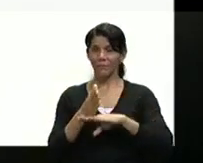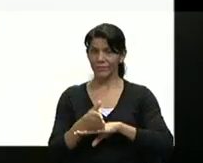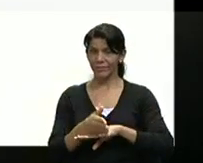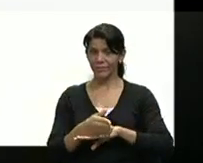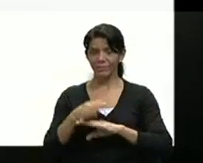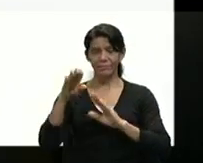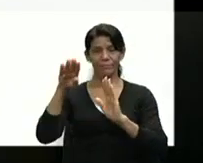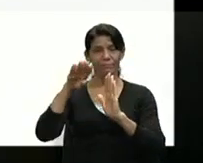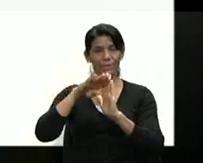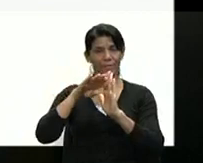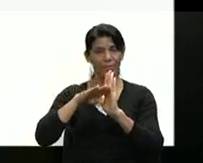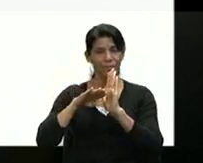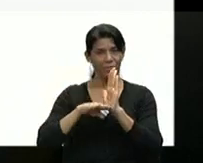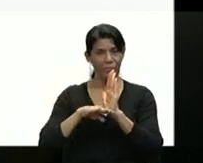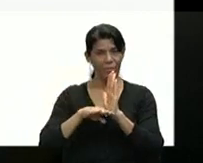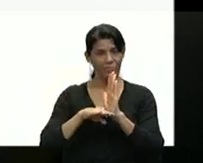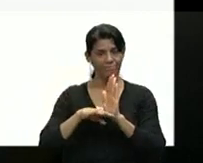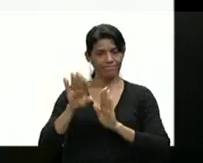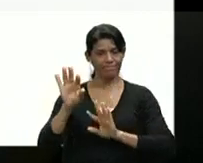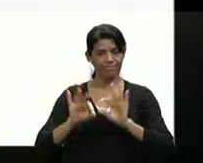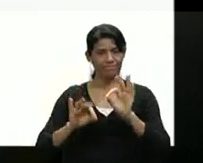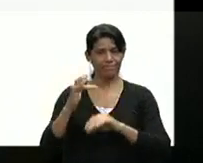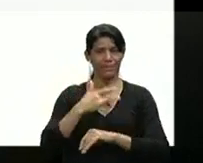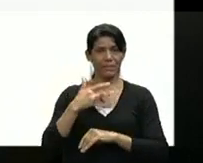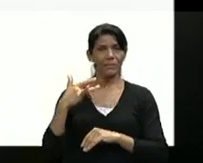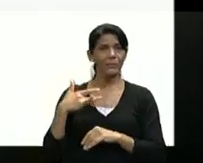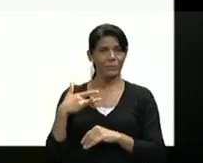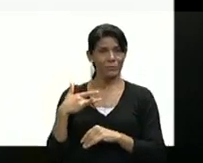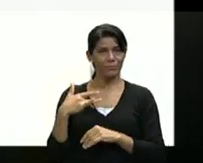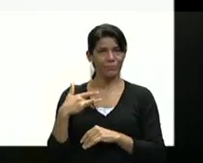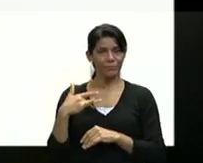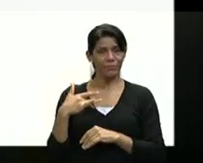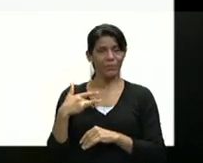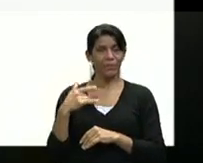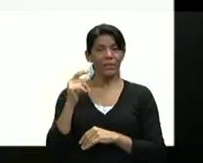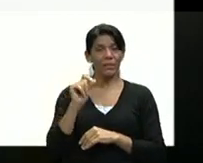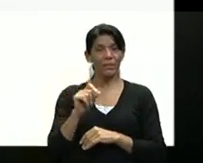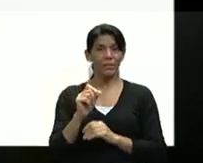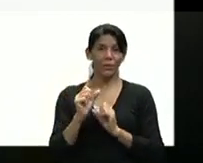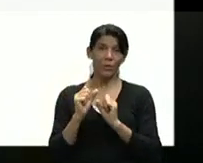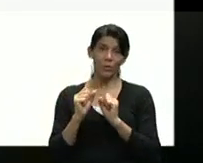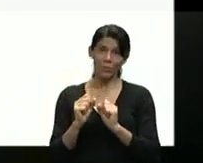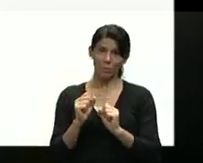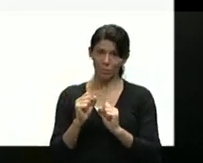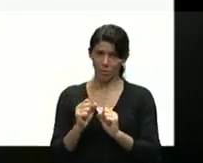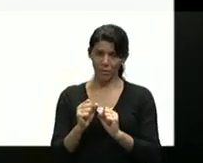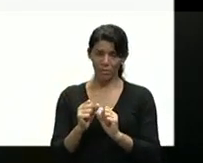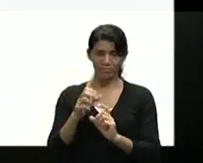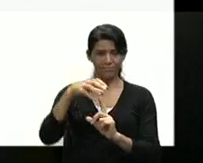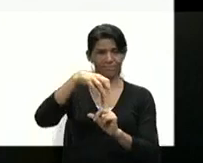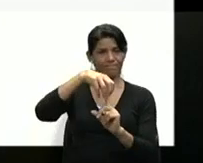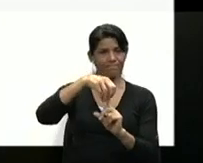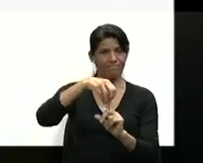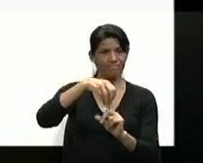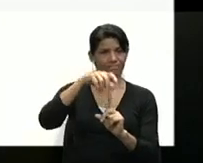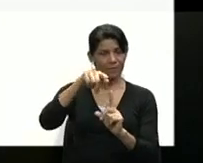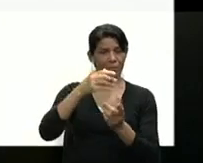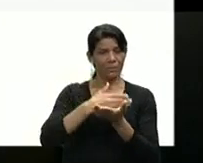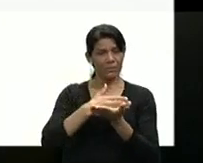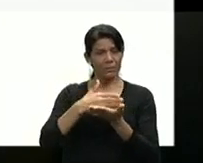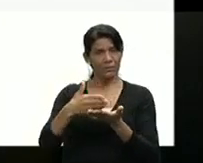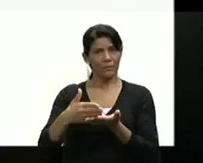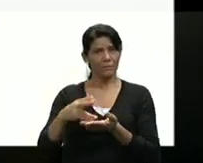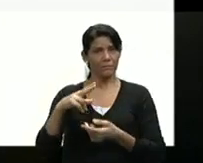do planejamento e gestão das organizações de saúde. Aqui ele pode ser um gestor tanto da